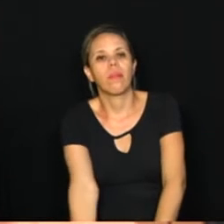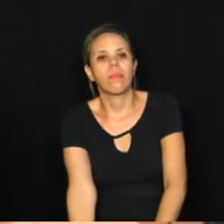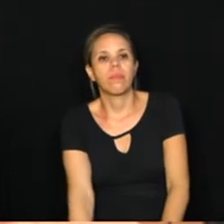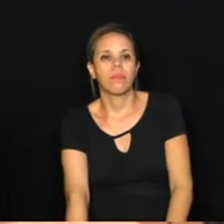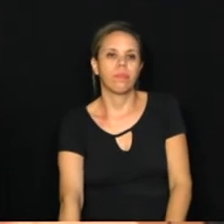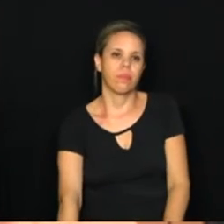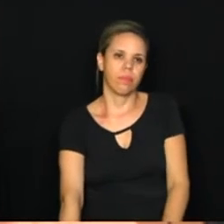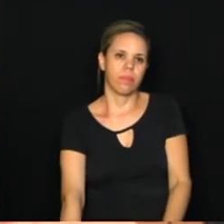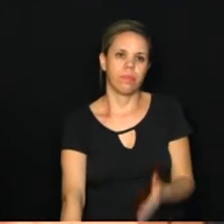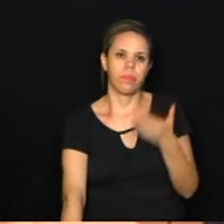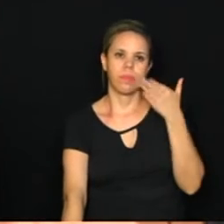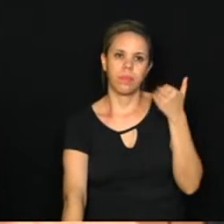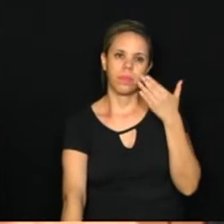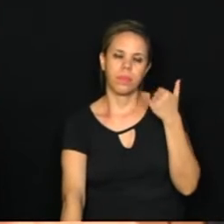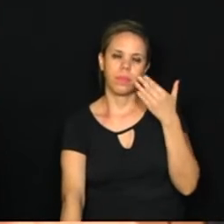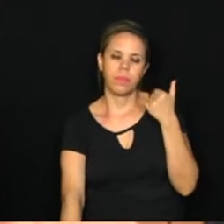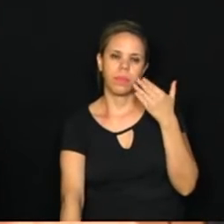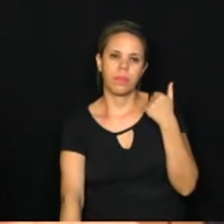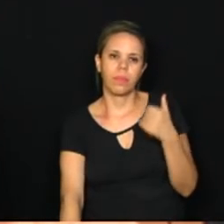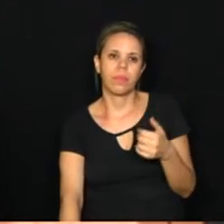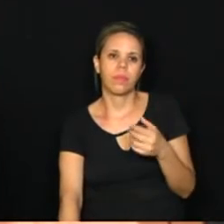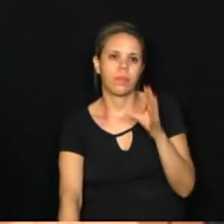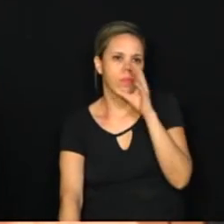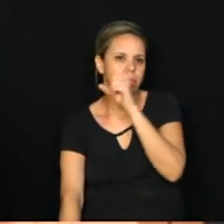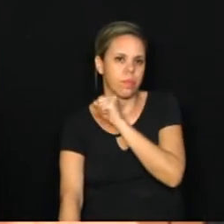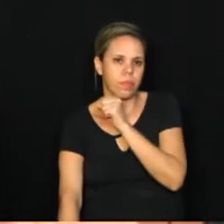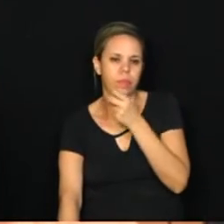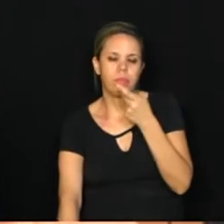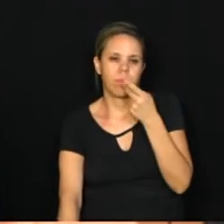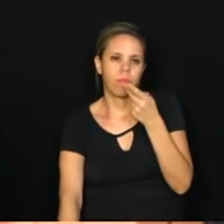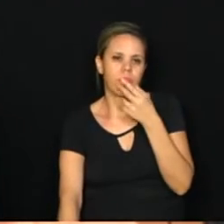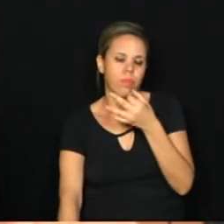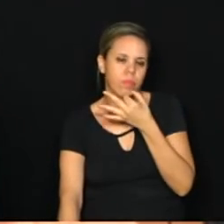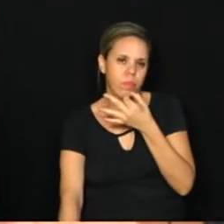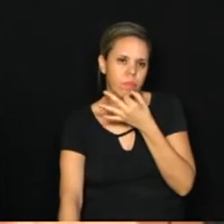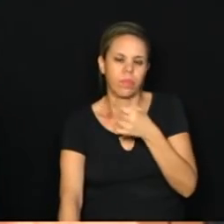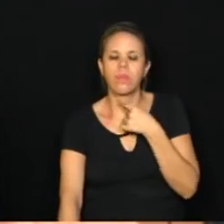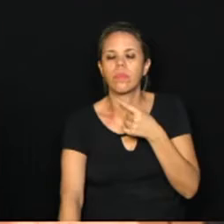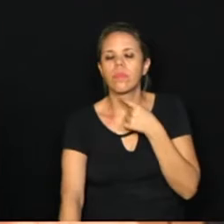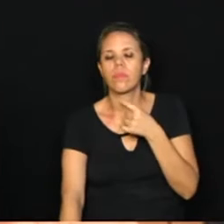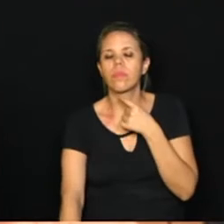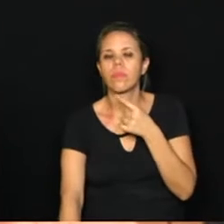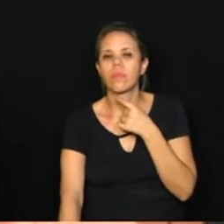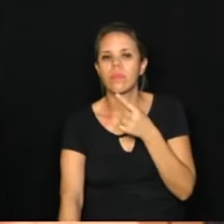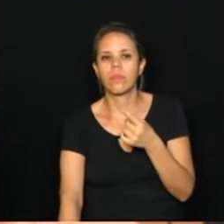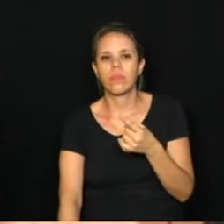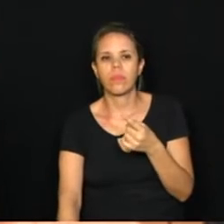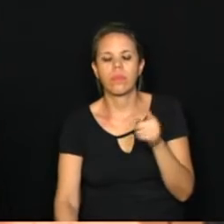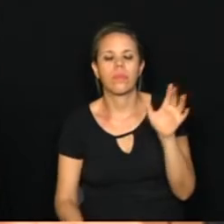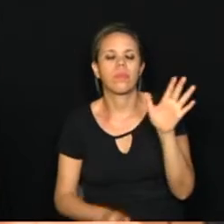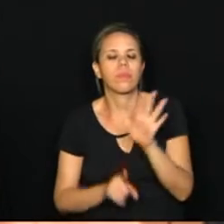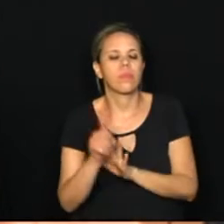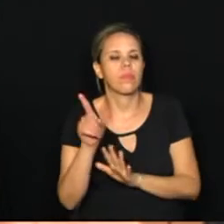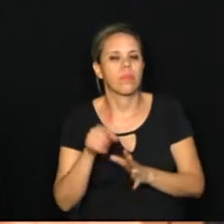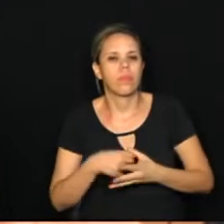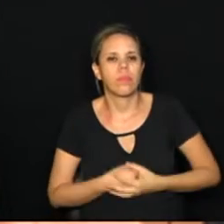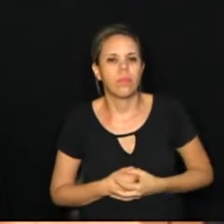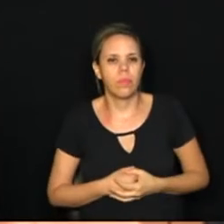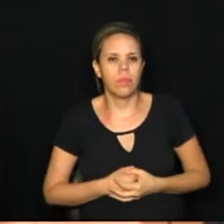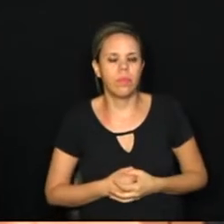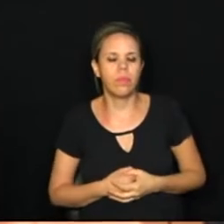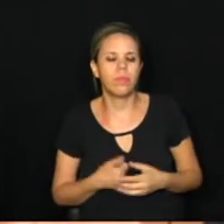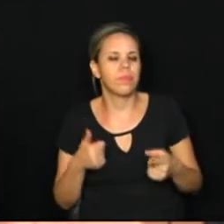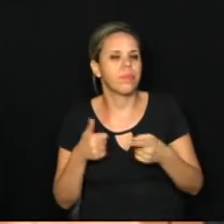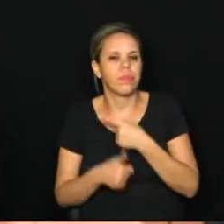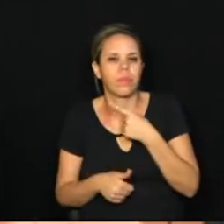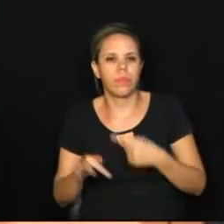também aproveitar rapidamente, colocar alguns questionamentos, algumas perguntas. Primeiro,